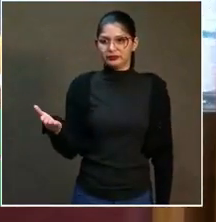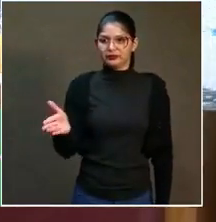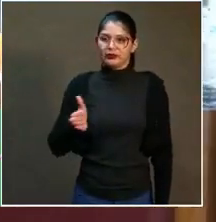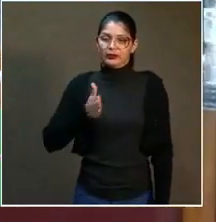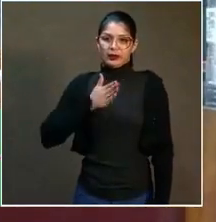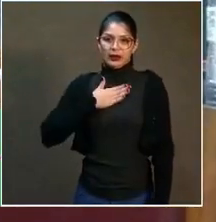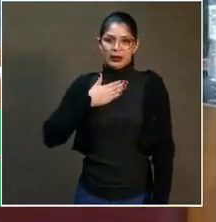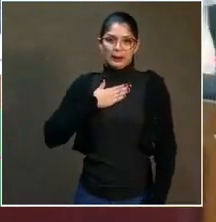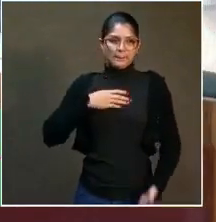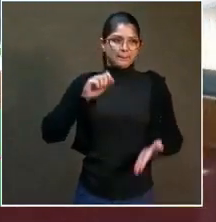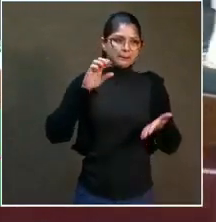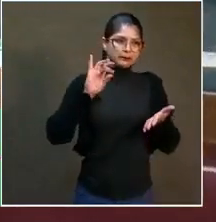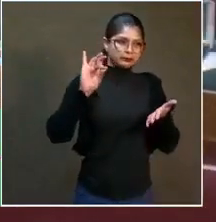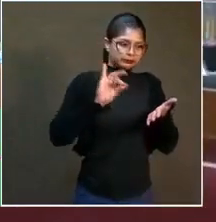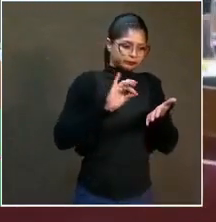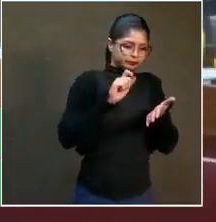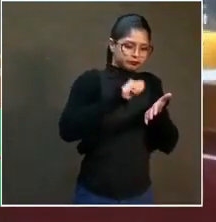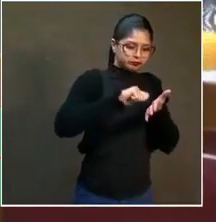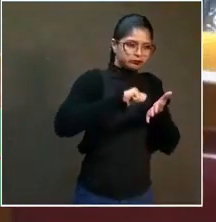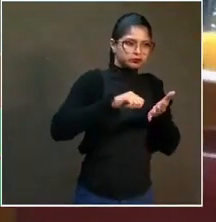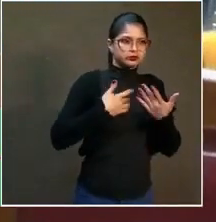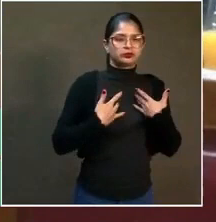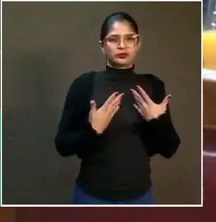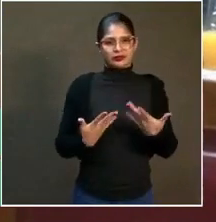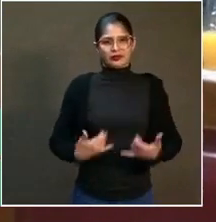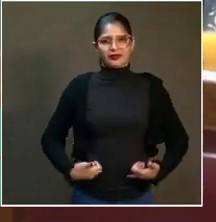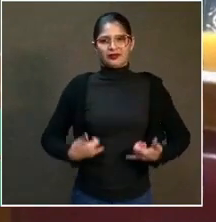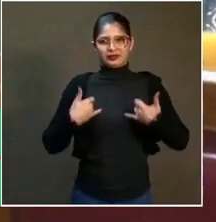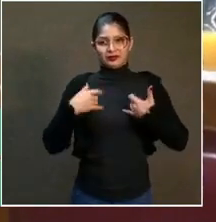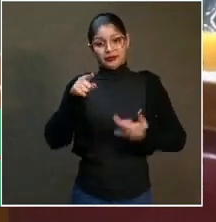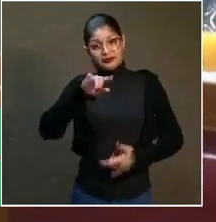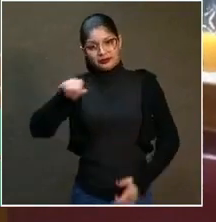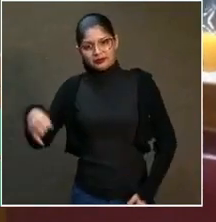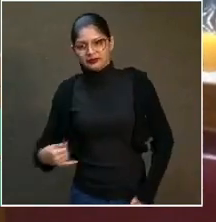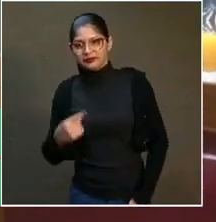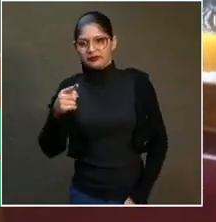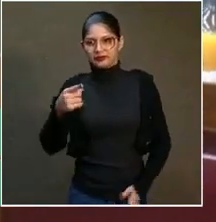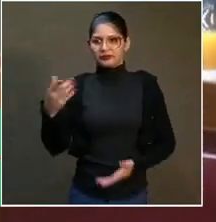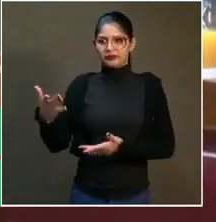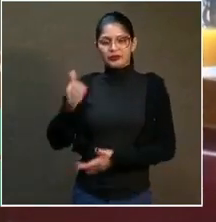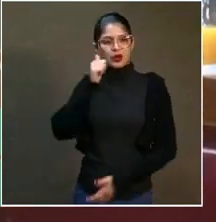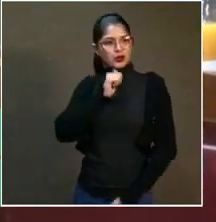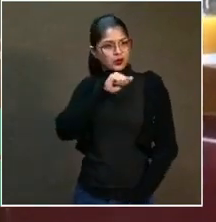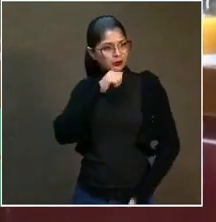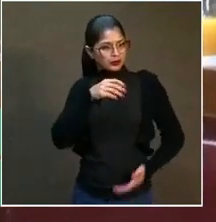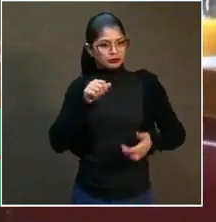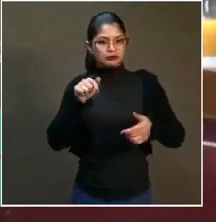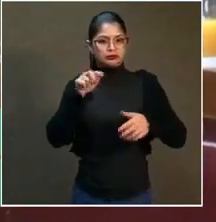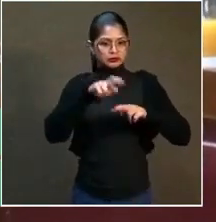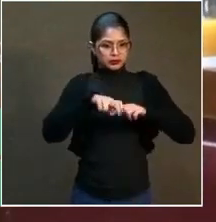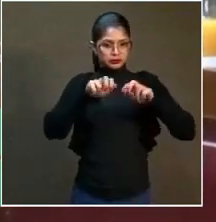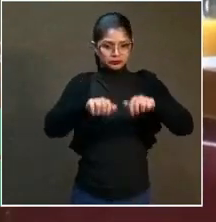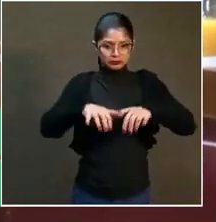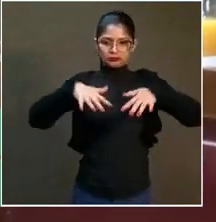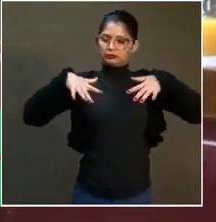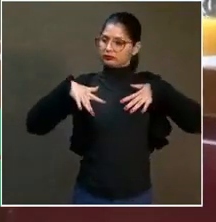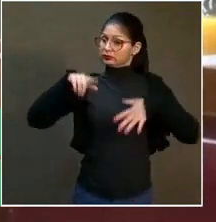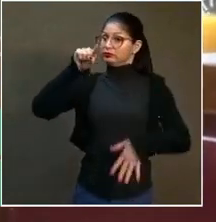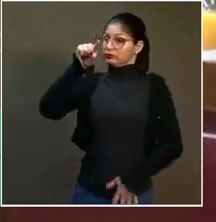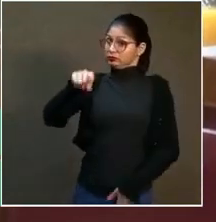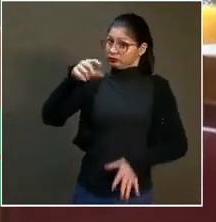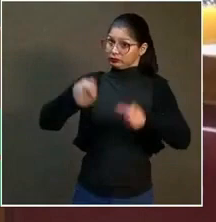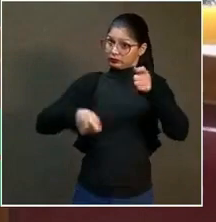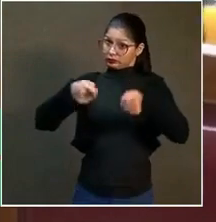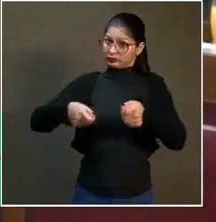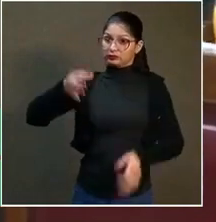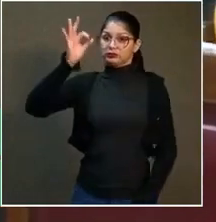meus registros, as minhas sinceras homenagens. Aproveito que a senhora disse que sua mãe estava aqui em plenário para falar que vossa